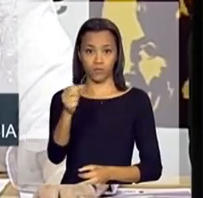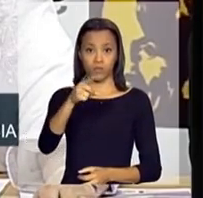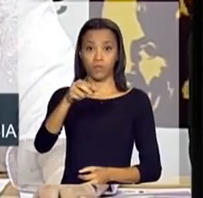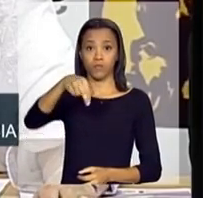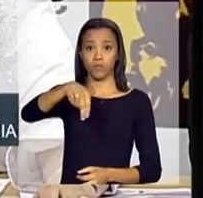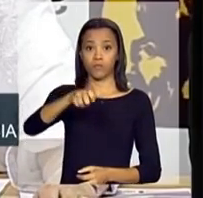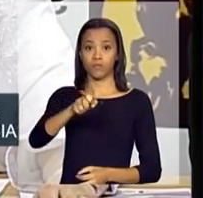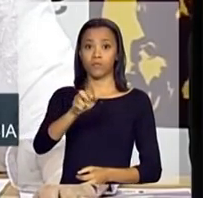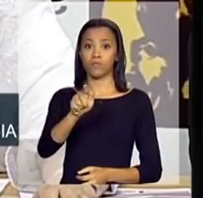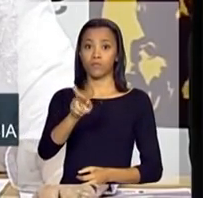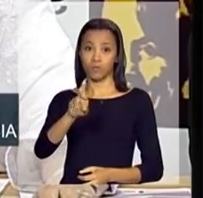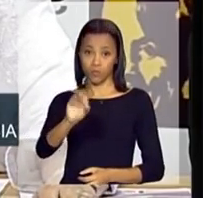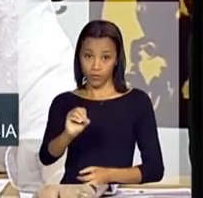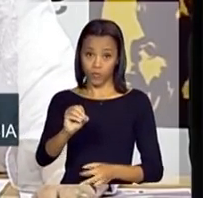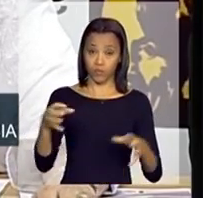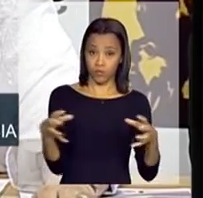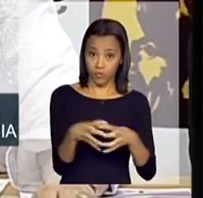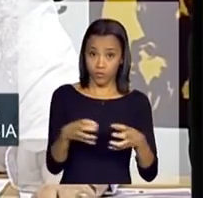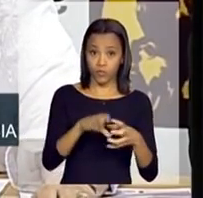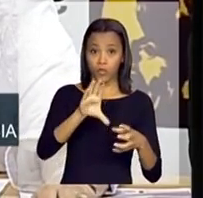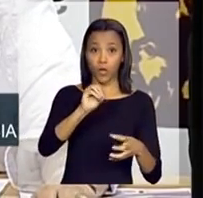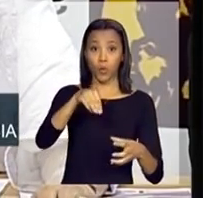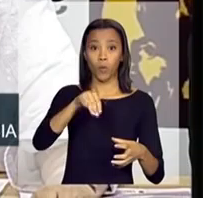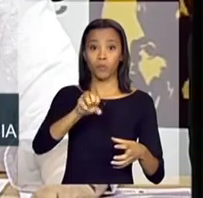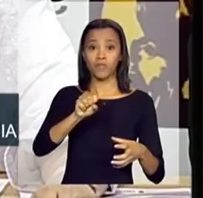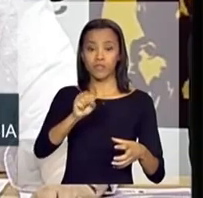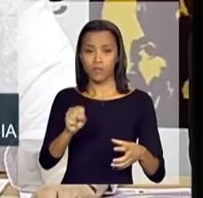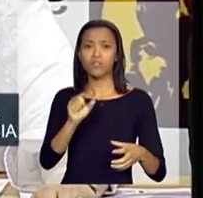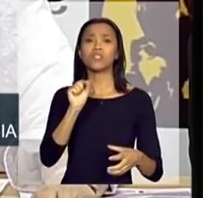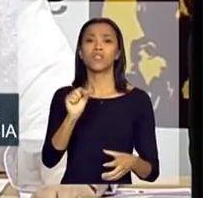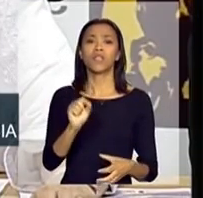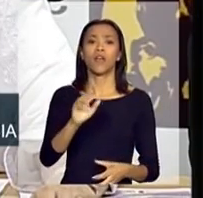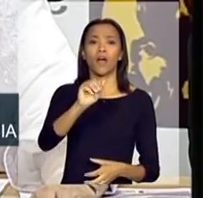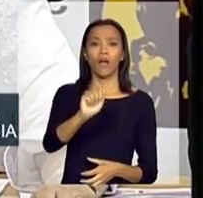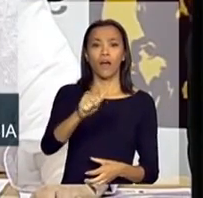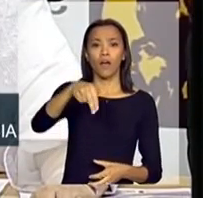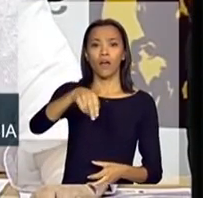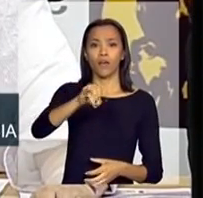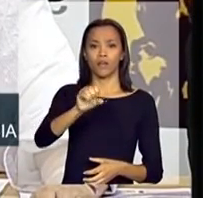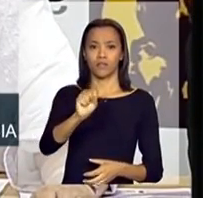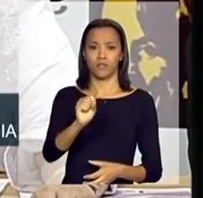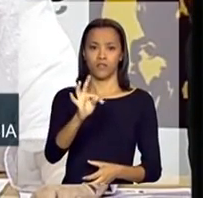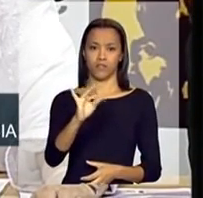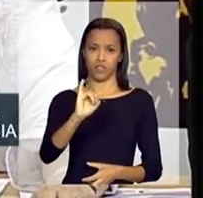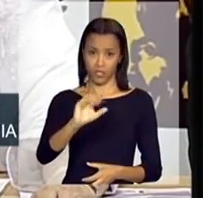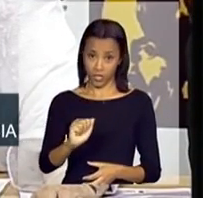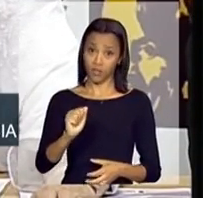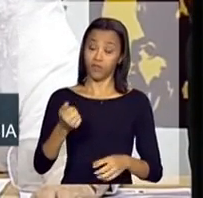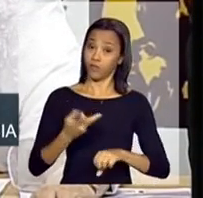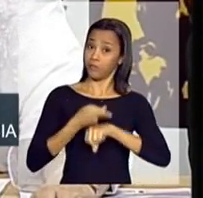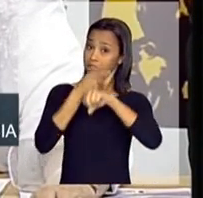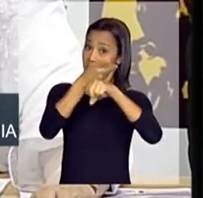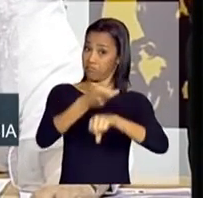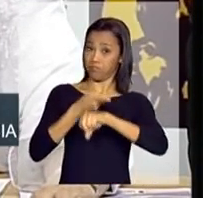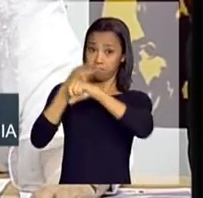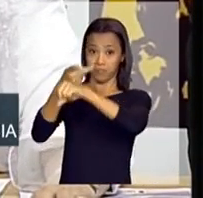de uma sessão da Comissão de Anistia, onde foram homenageadas algumas